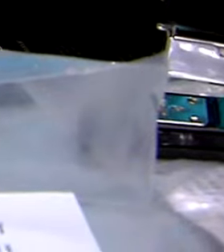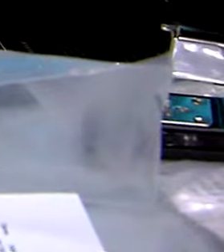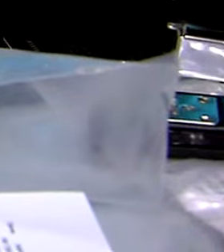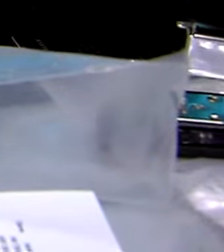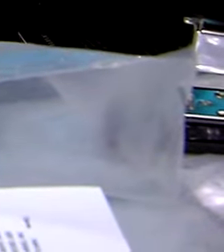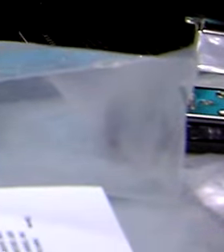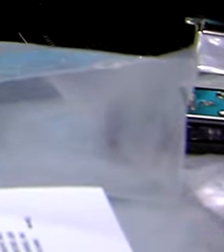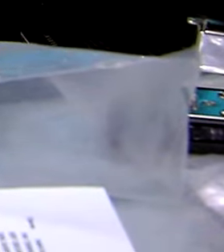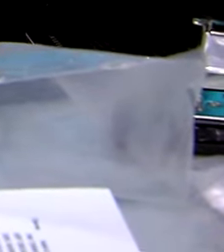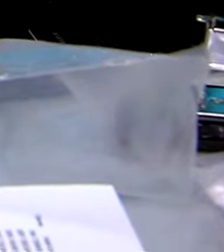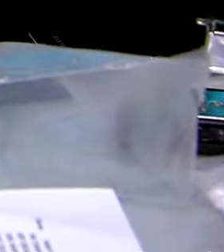Legenda Zanotto